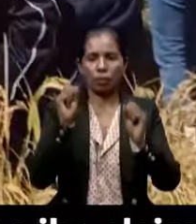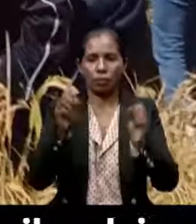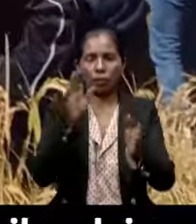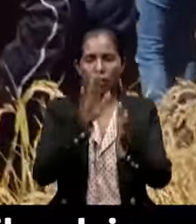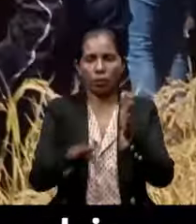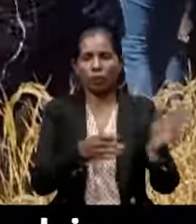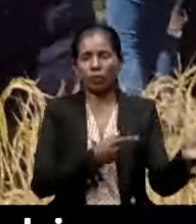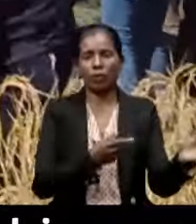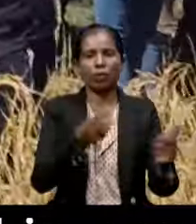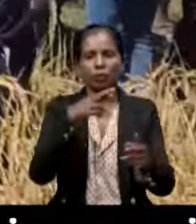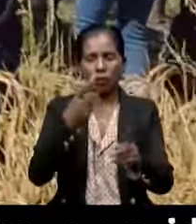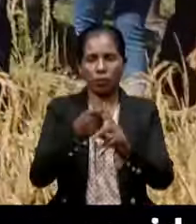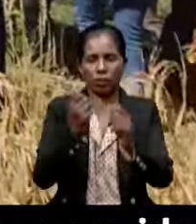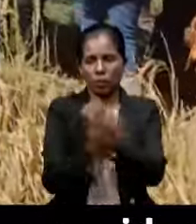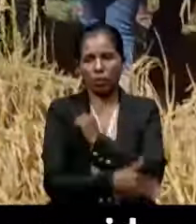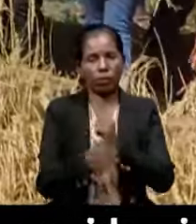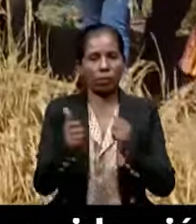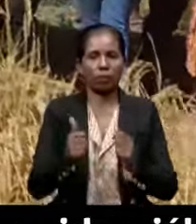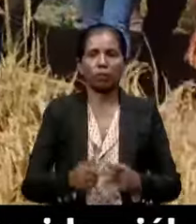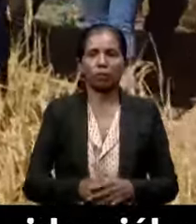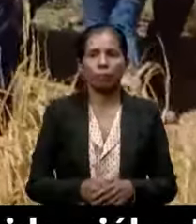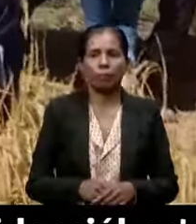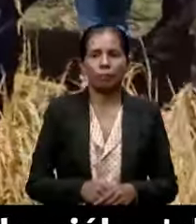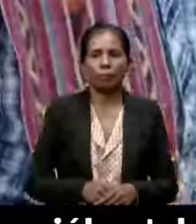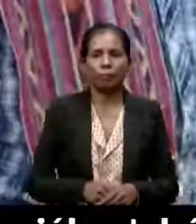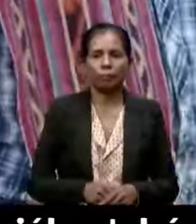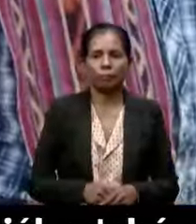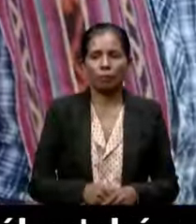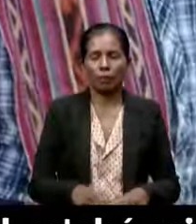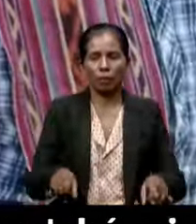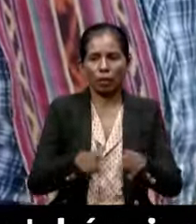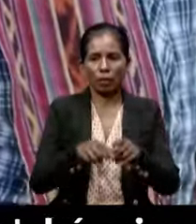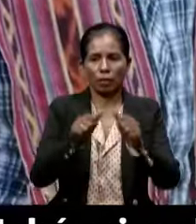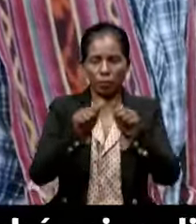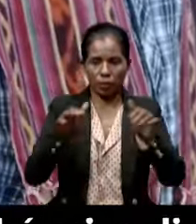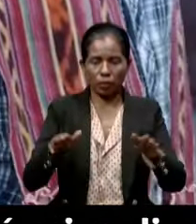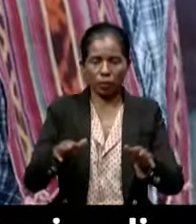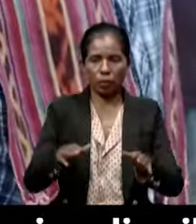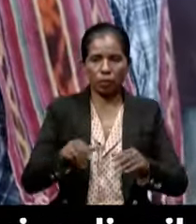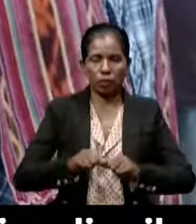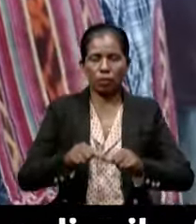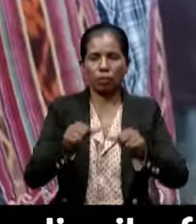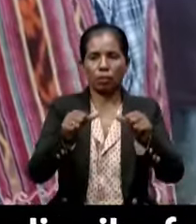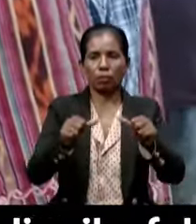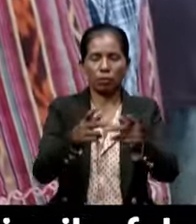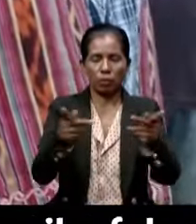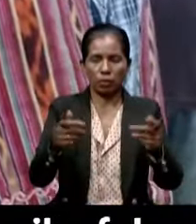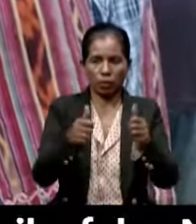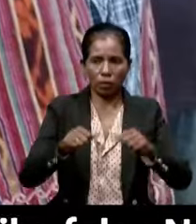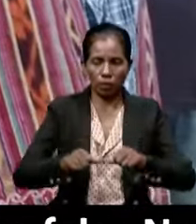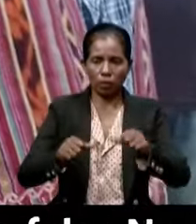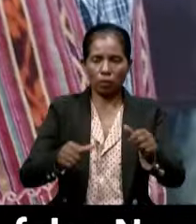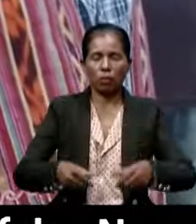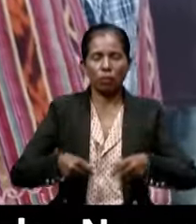reduz importação fosso sira elior. Anessa moza, anessa posto continua for motiva sa na